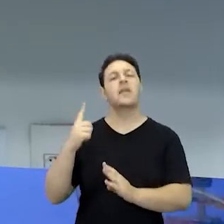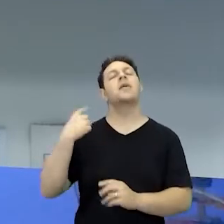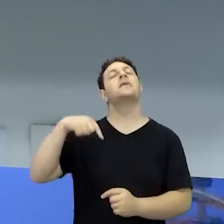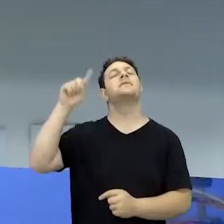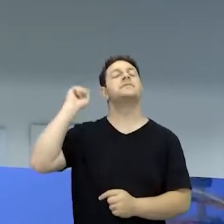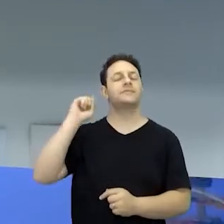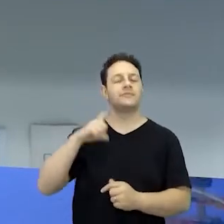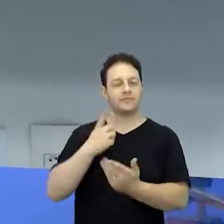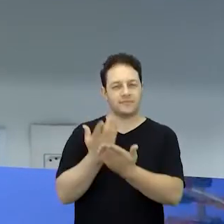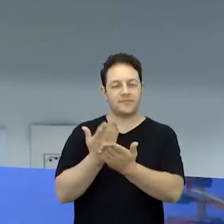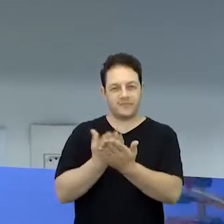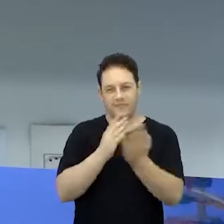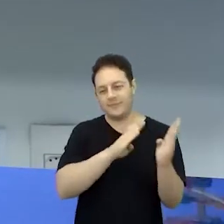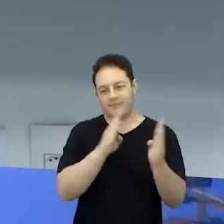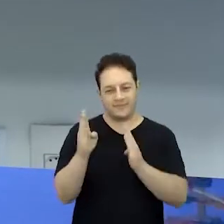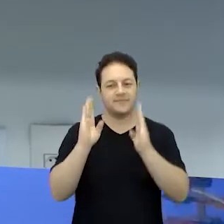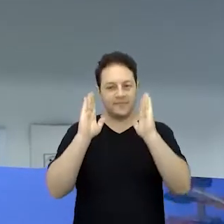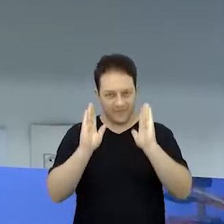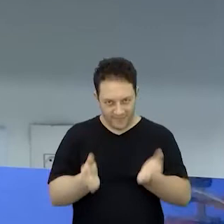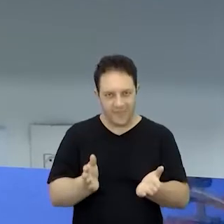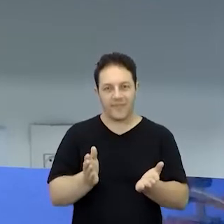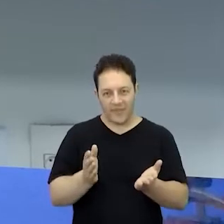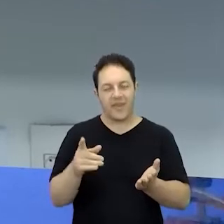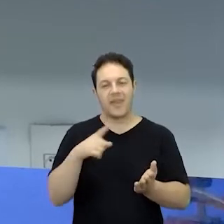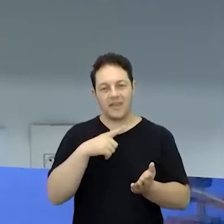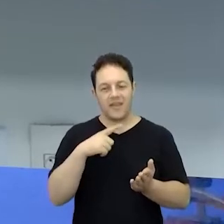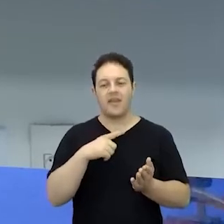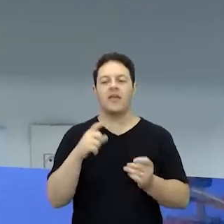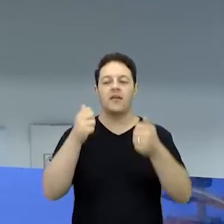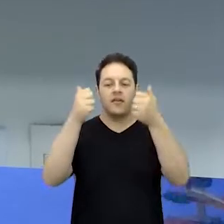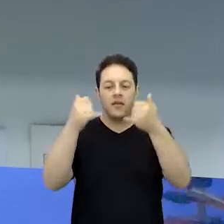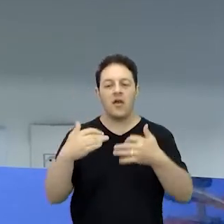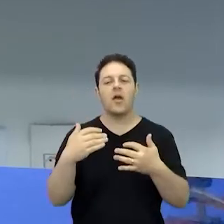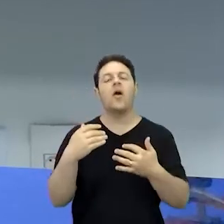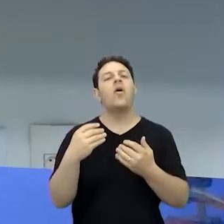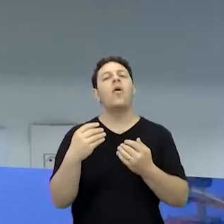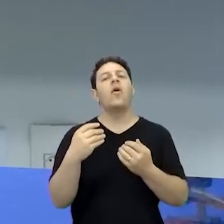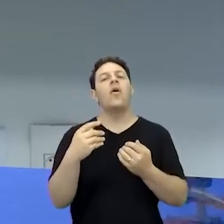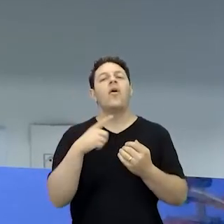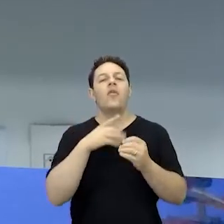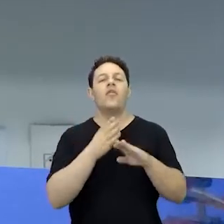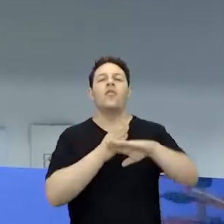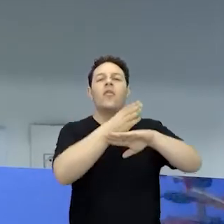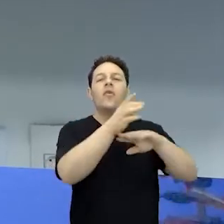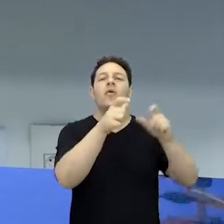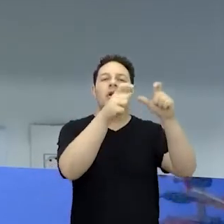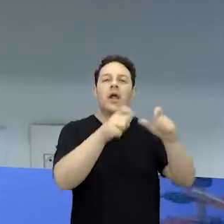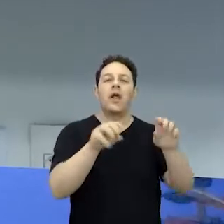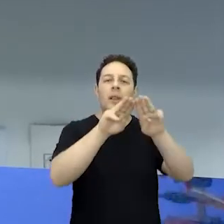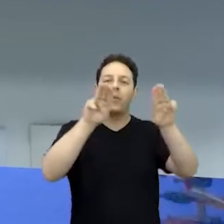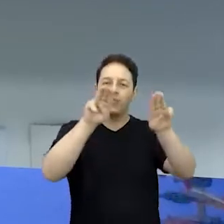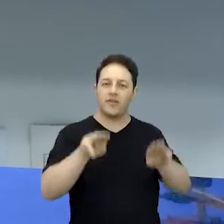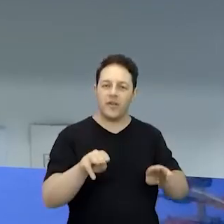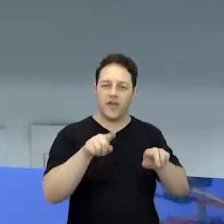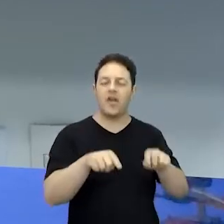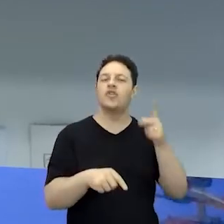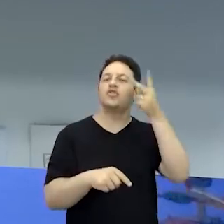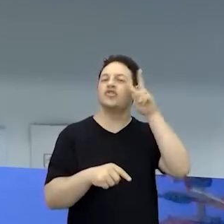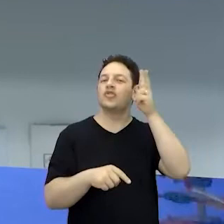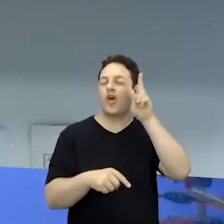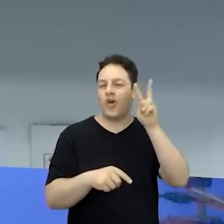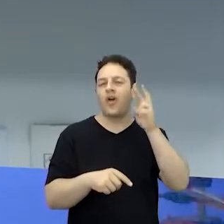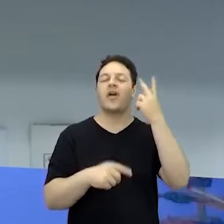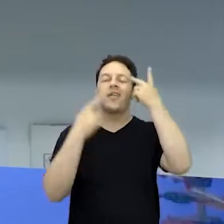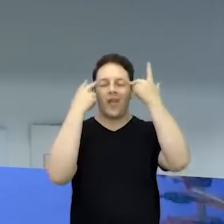nenhuma das nossas aulas em uma das nossas externas onde a gente foi ao Museu de História Natural que fica no Zooparque